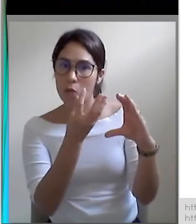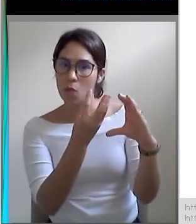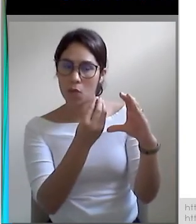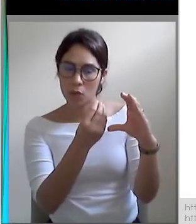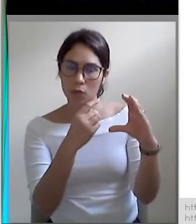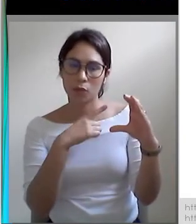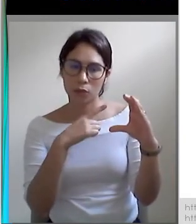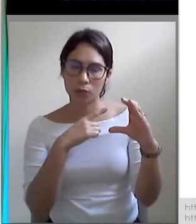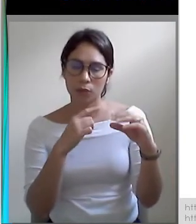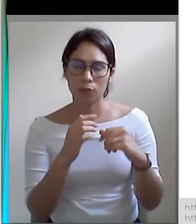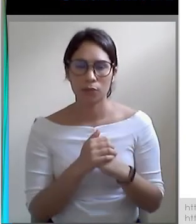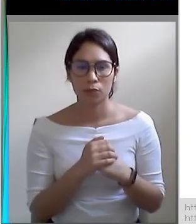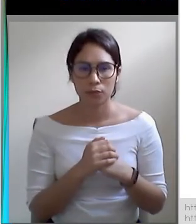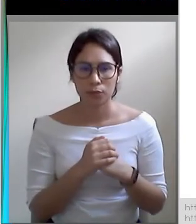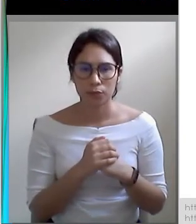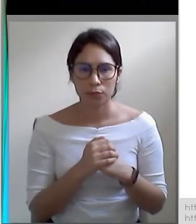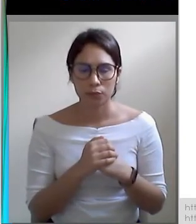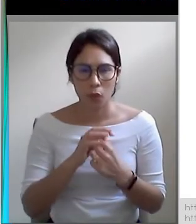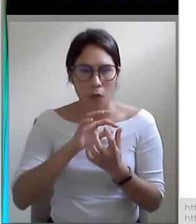citoplasma.